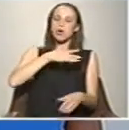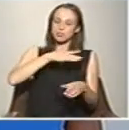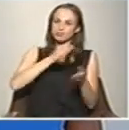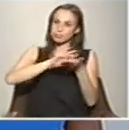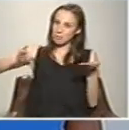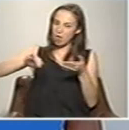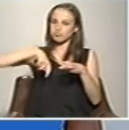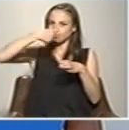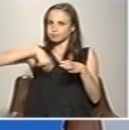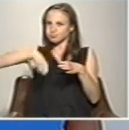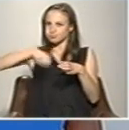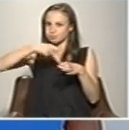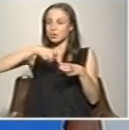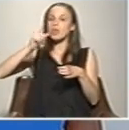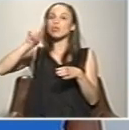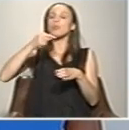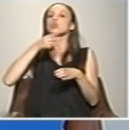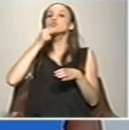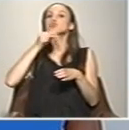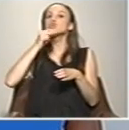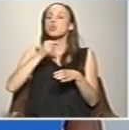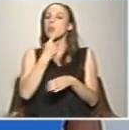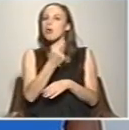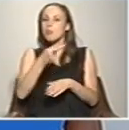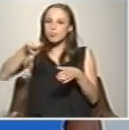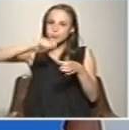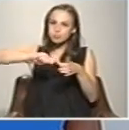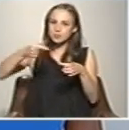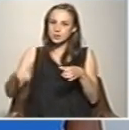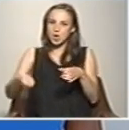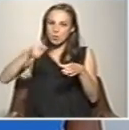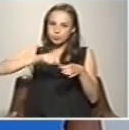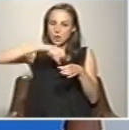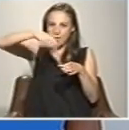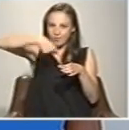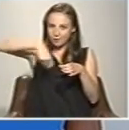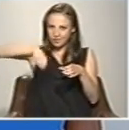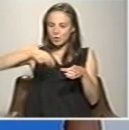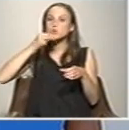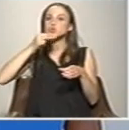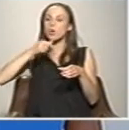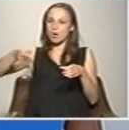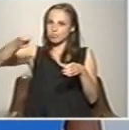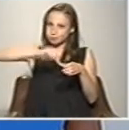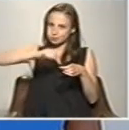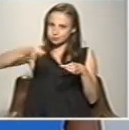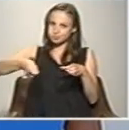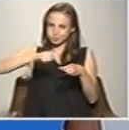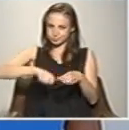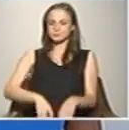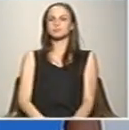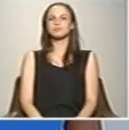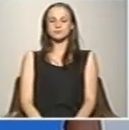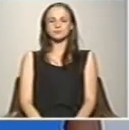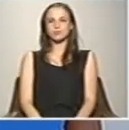vai acrescentando o açúcar, uma colher de sopa de cada vez, e volta a bater. Acrescentar o açúcar nas claras? Sim.